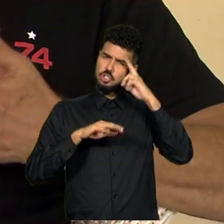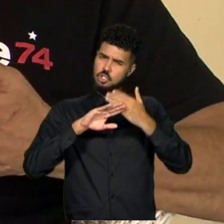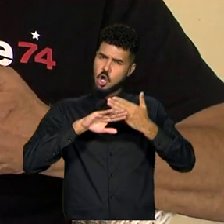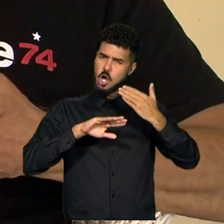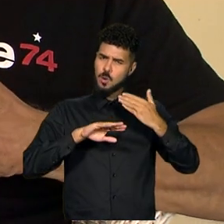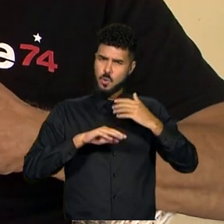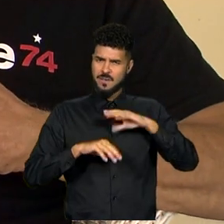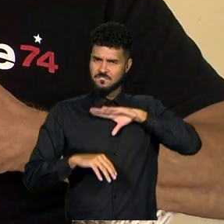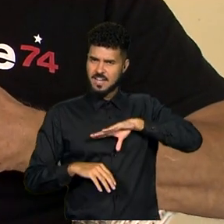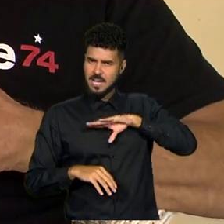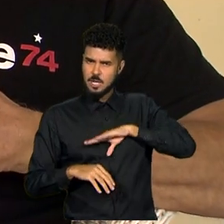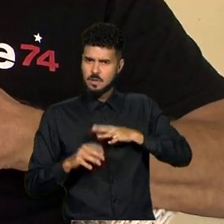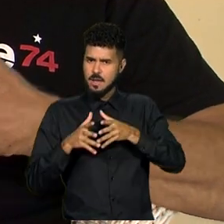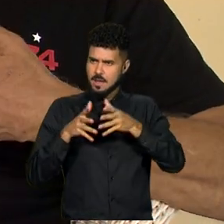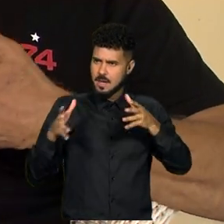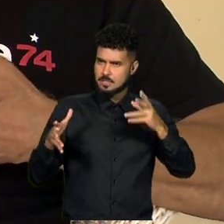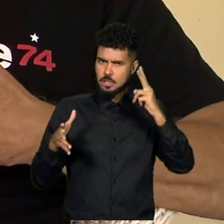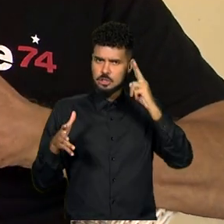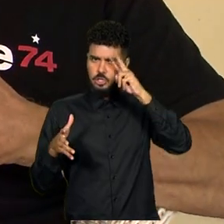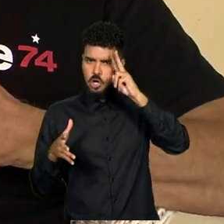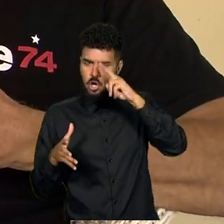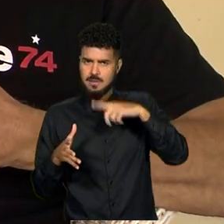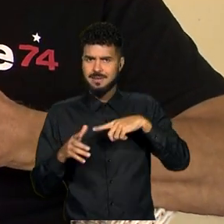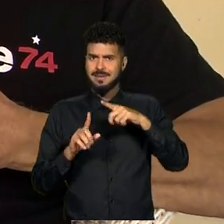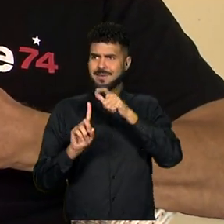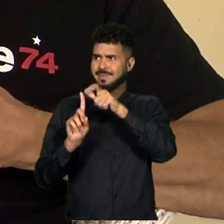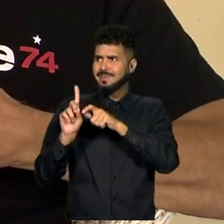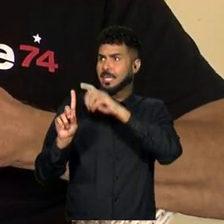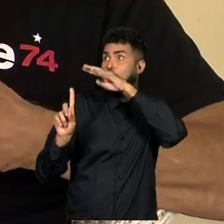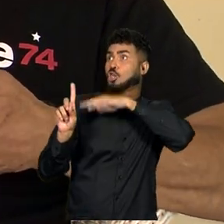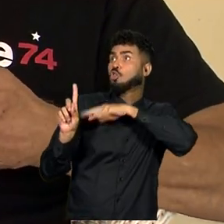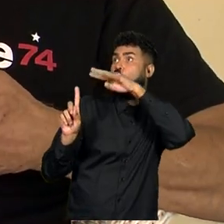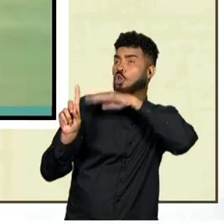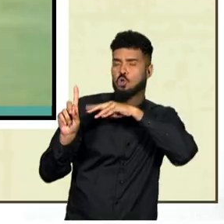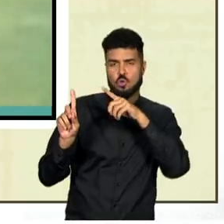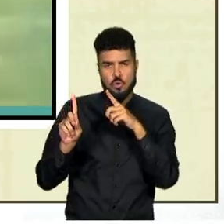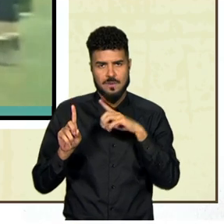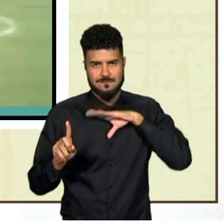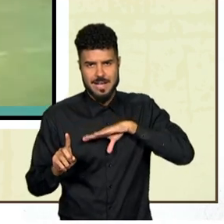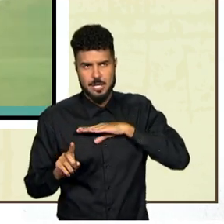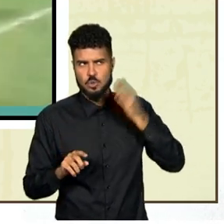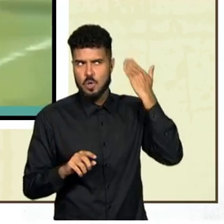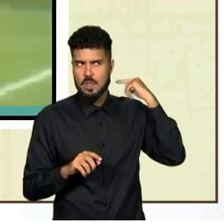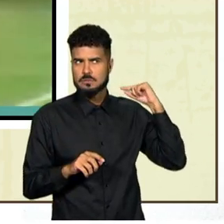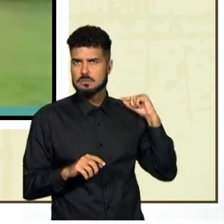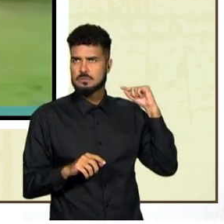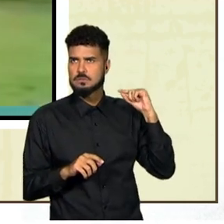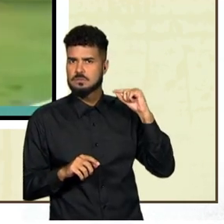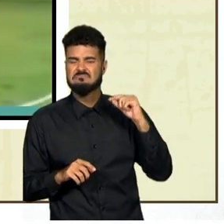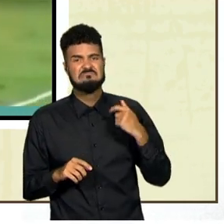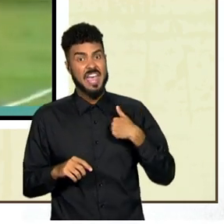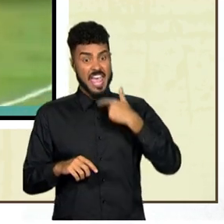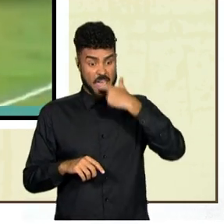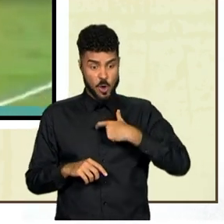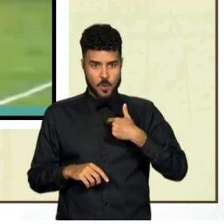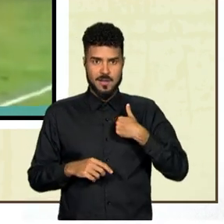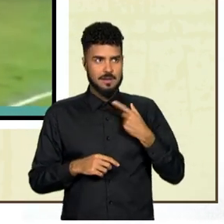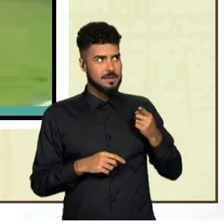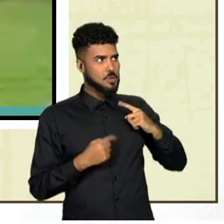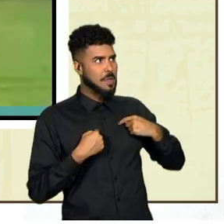com a história do Vasco, com os ídolos que o Vasco teve. Eu só tenho a agradecer e dizer